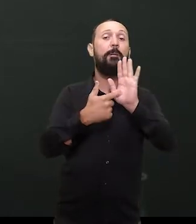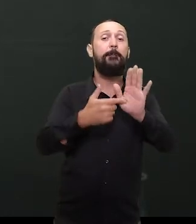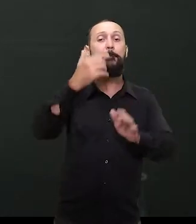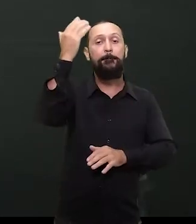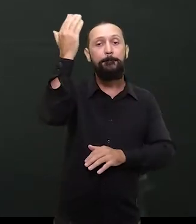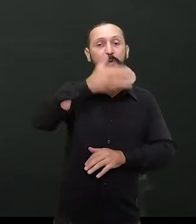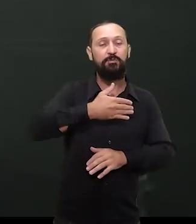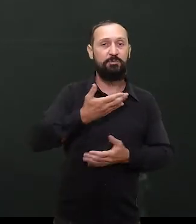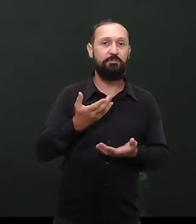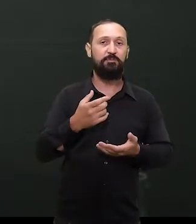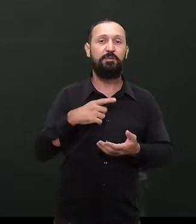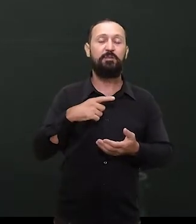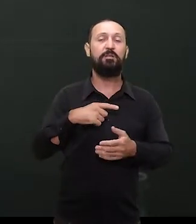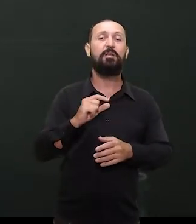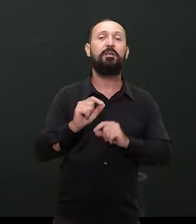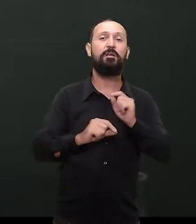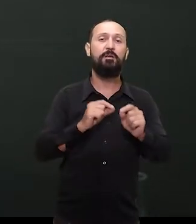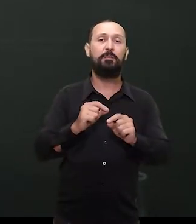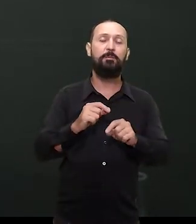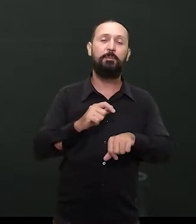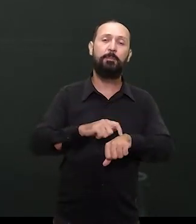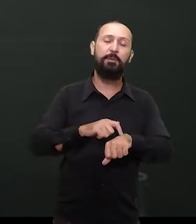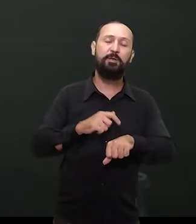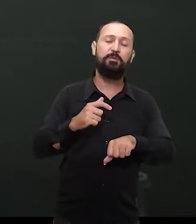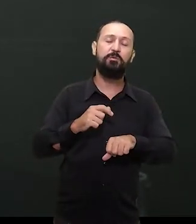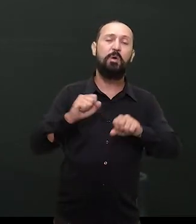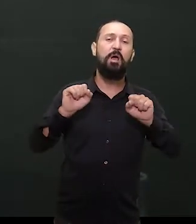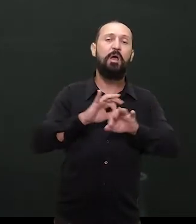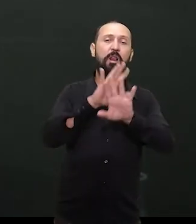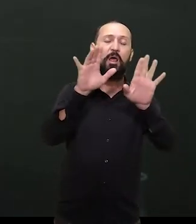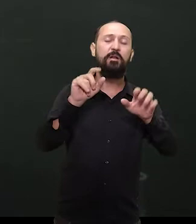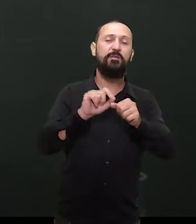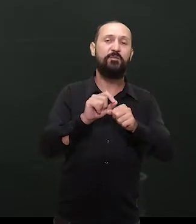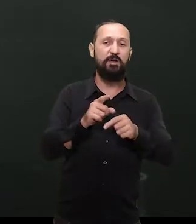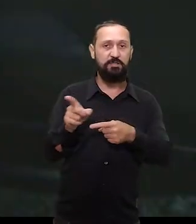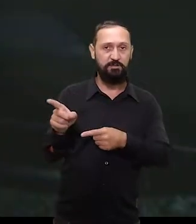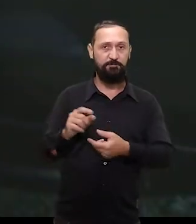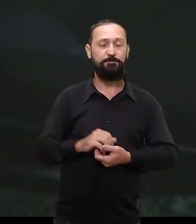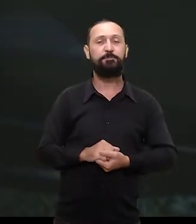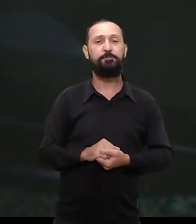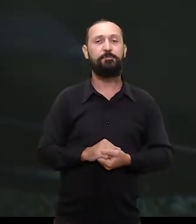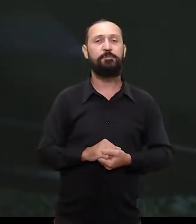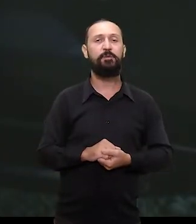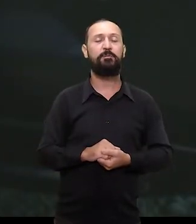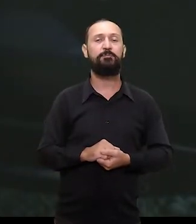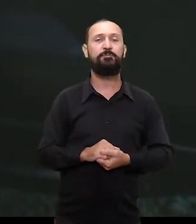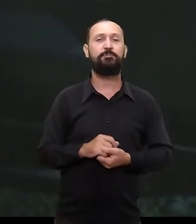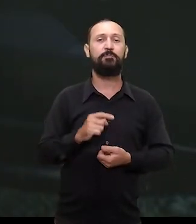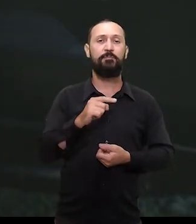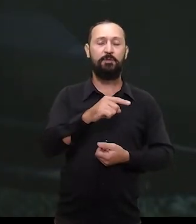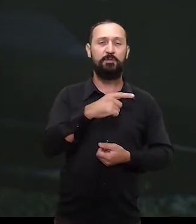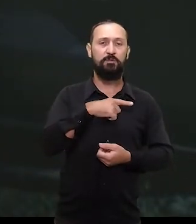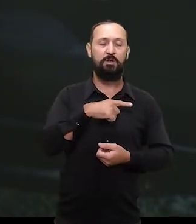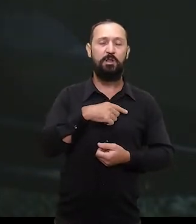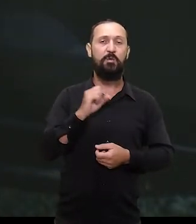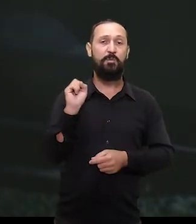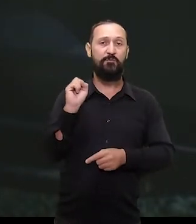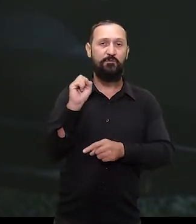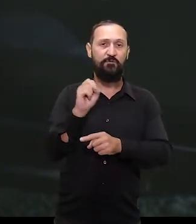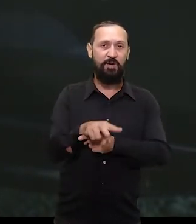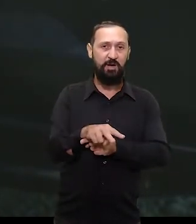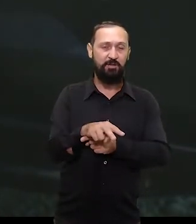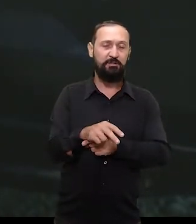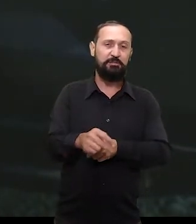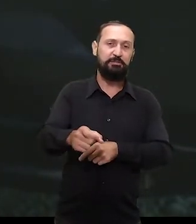materializar e tem um desfecho positivo Contra esse autor a Dra senhora Ocupa um